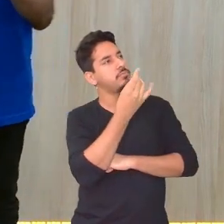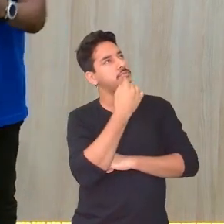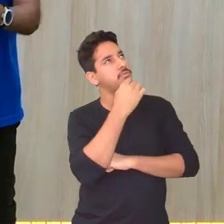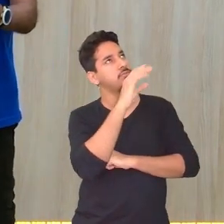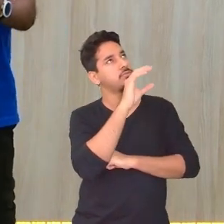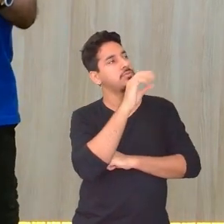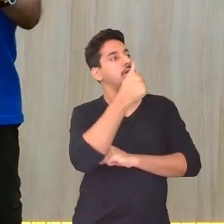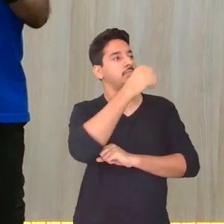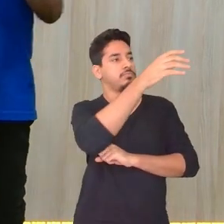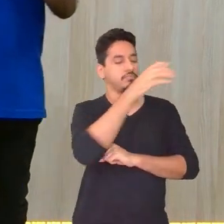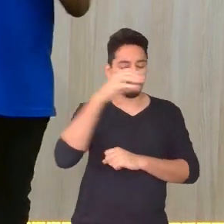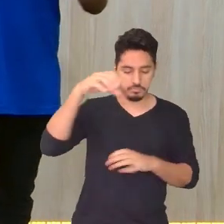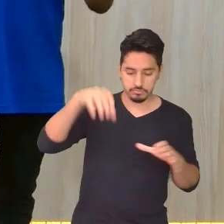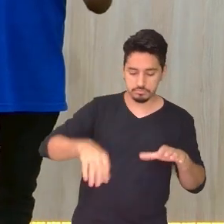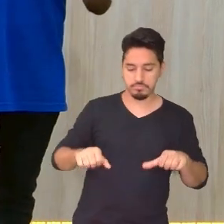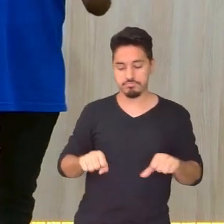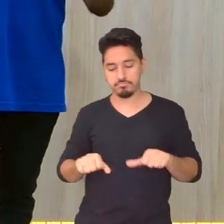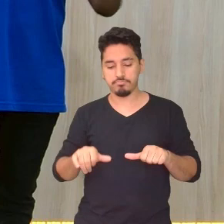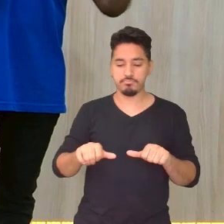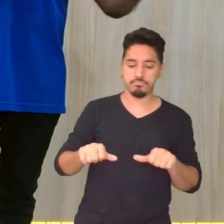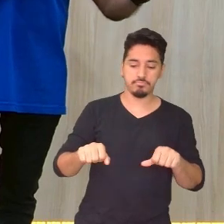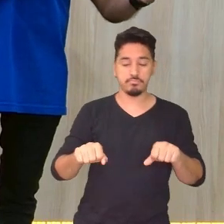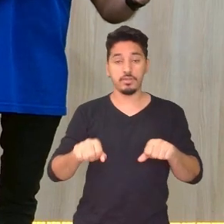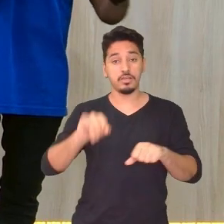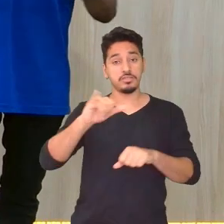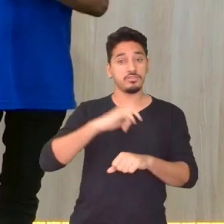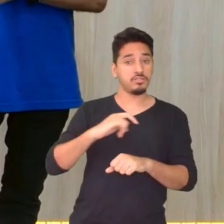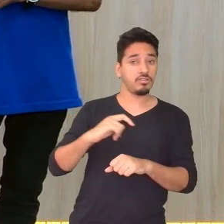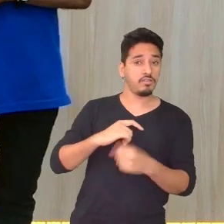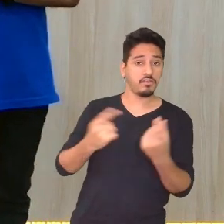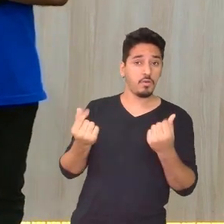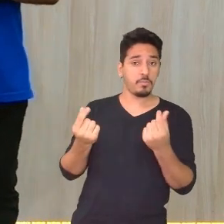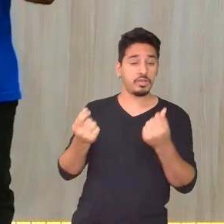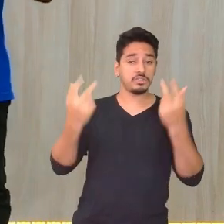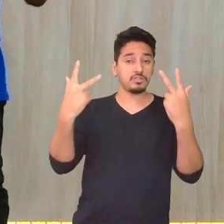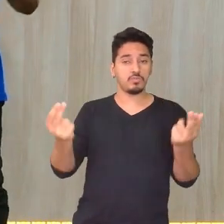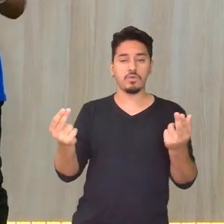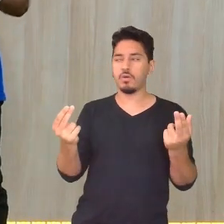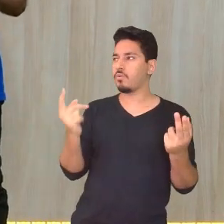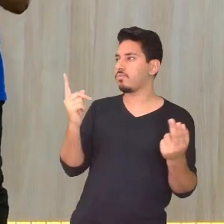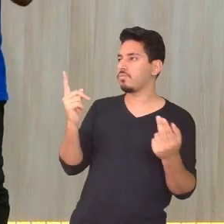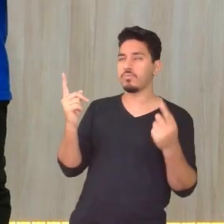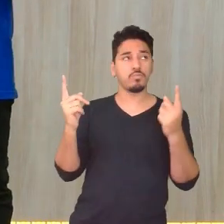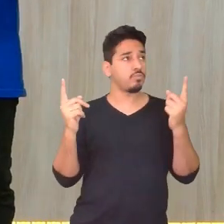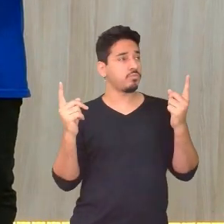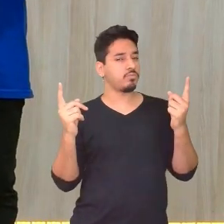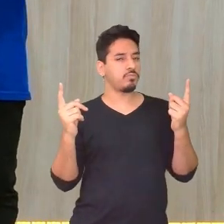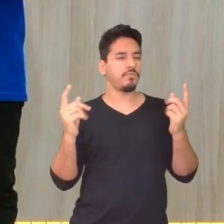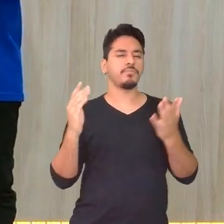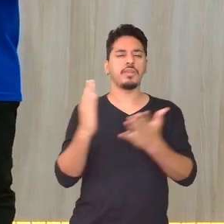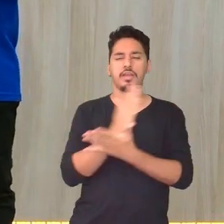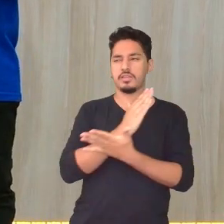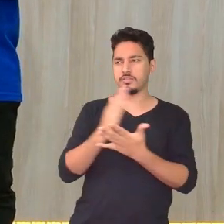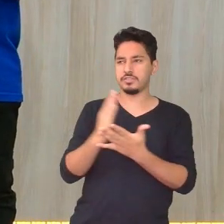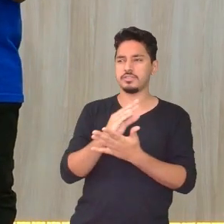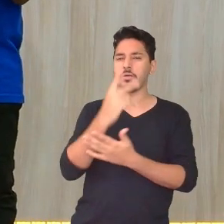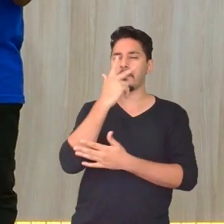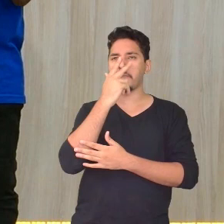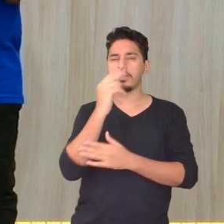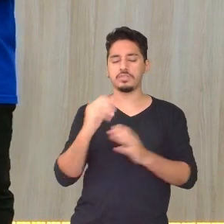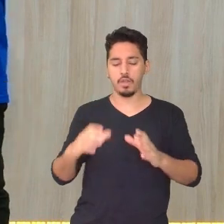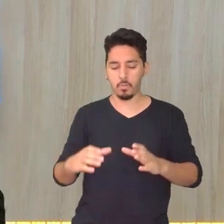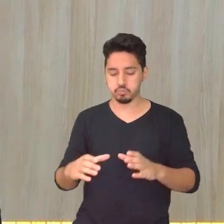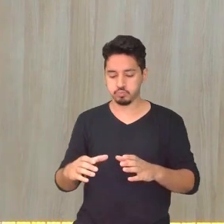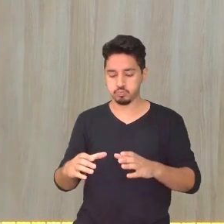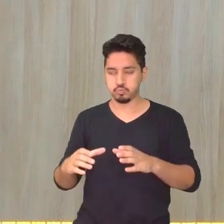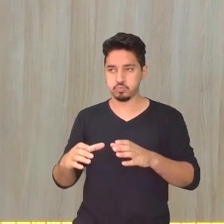cabe mais. Vê o preço. Se tiver o mesmo preço, veja lá o volume de um, o volume do outro. Às vezes, Isabel, até aparece que tem um formato de cilindro e